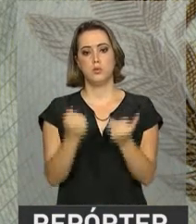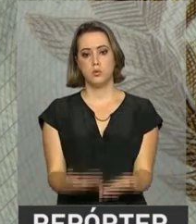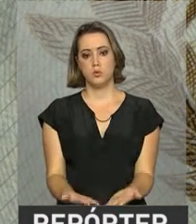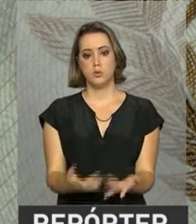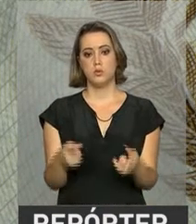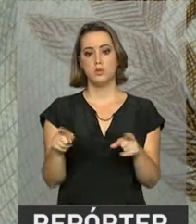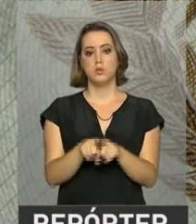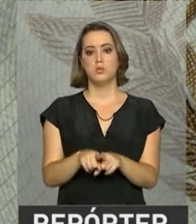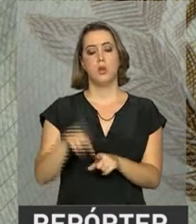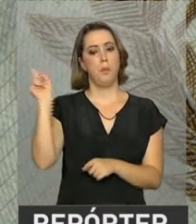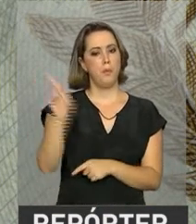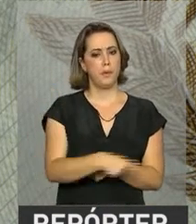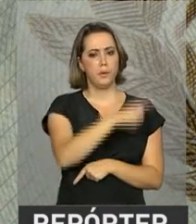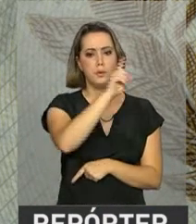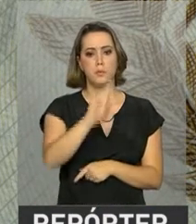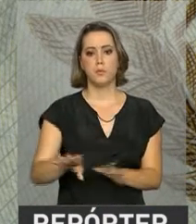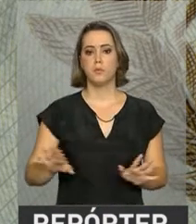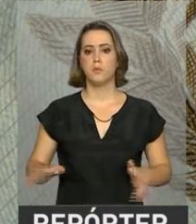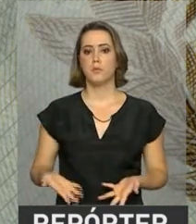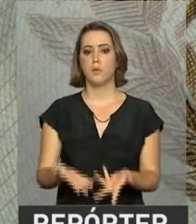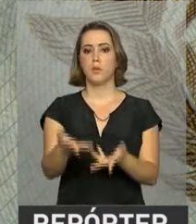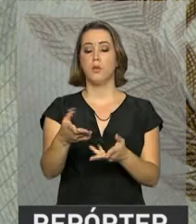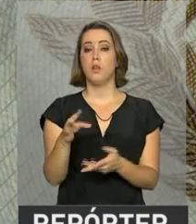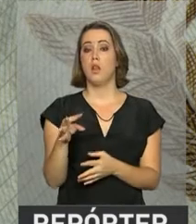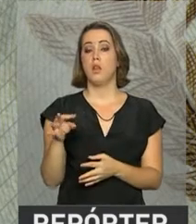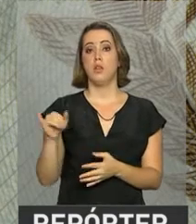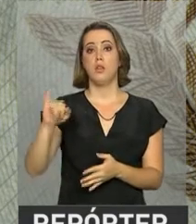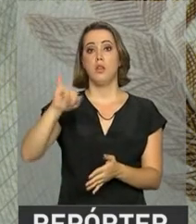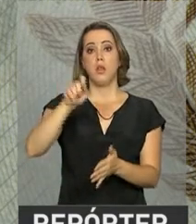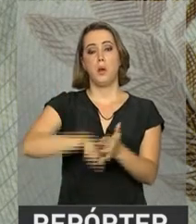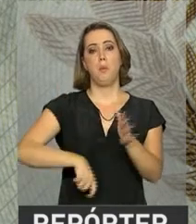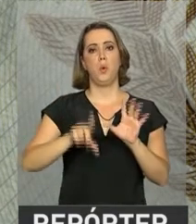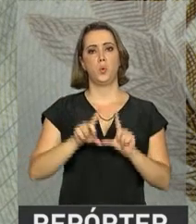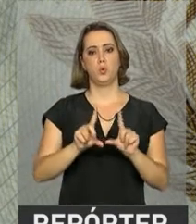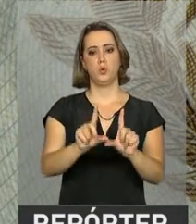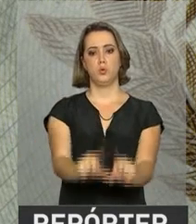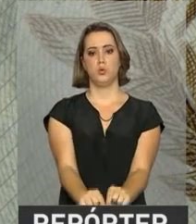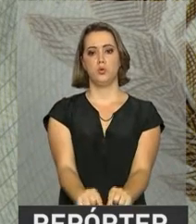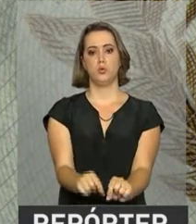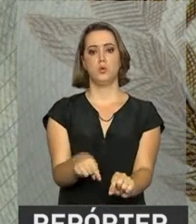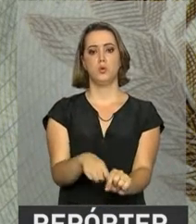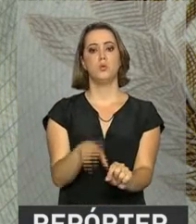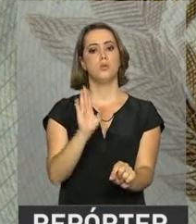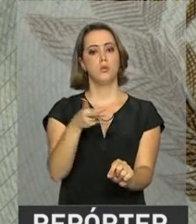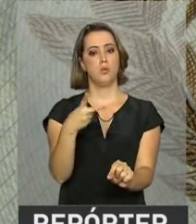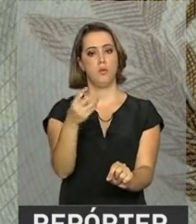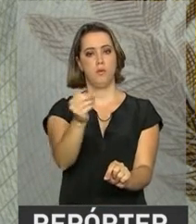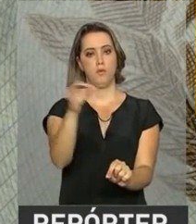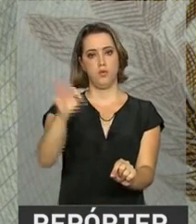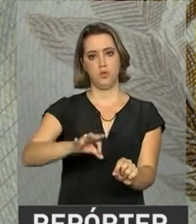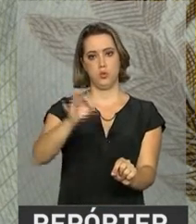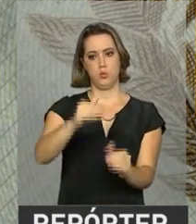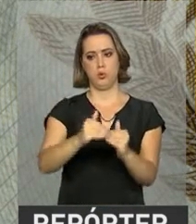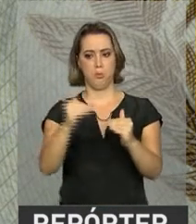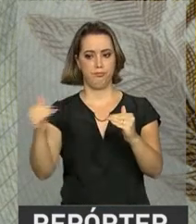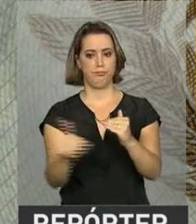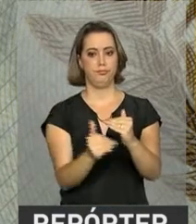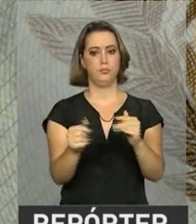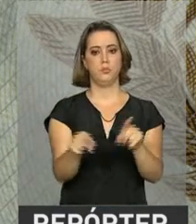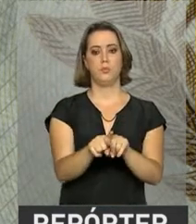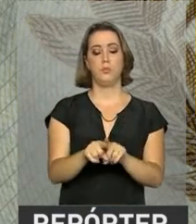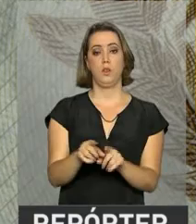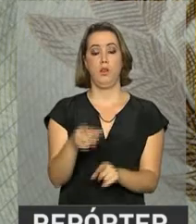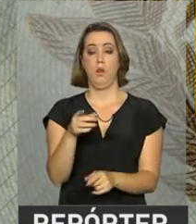proibir a concessão de incentivo tributário empresas e reduzir as já existentes em 20% aumentar a contribuição